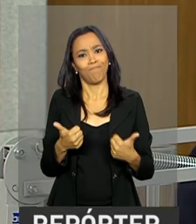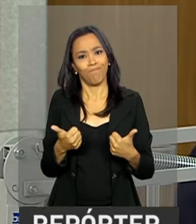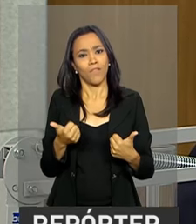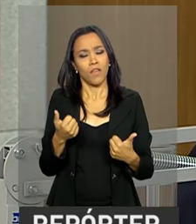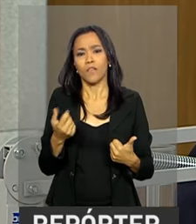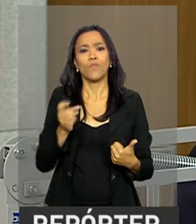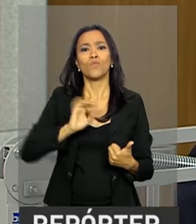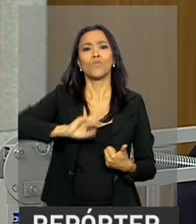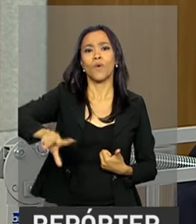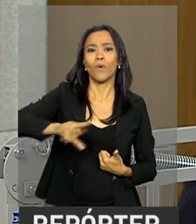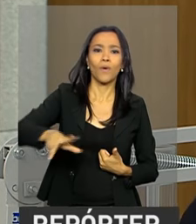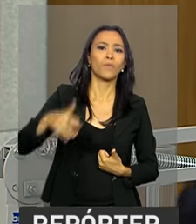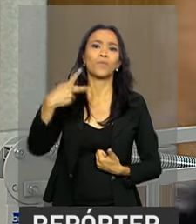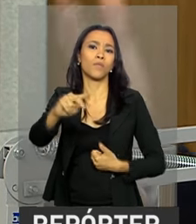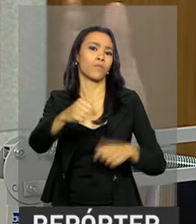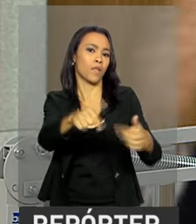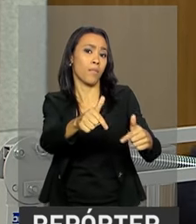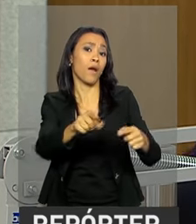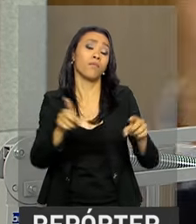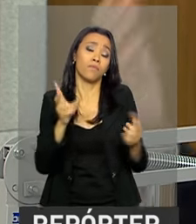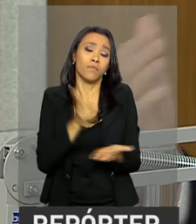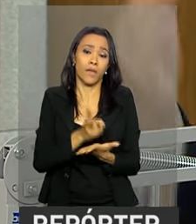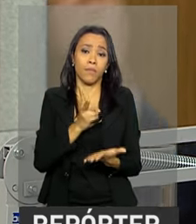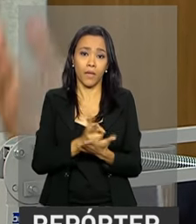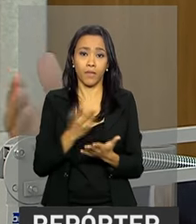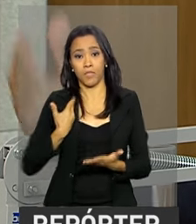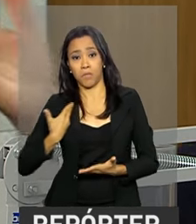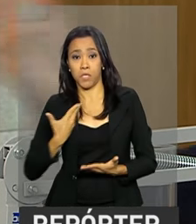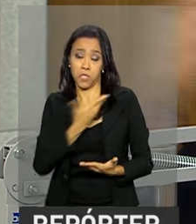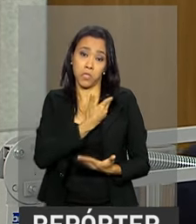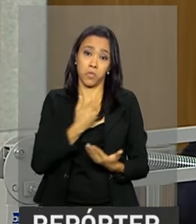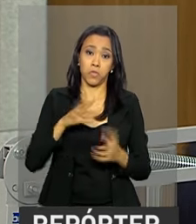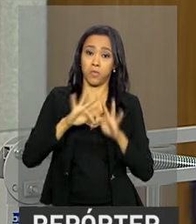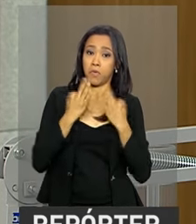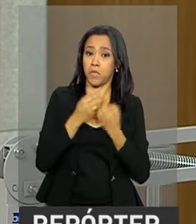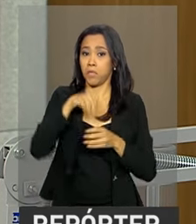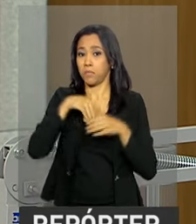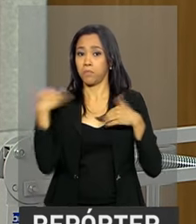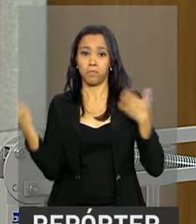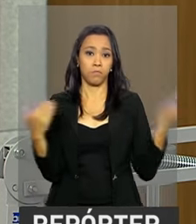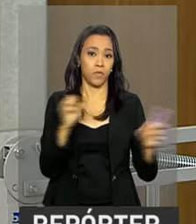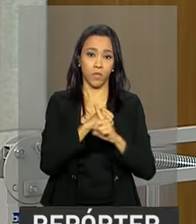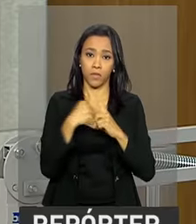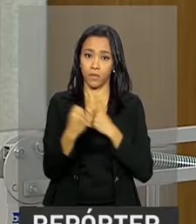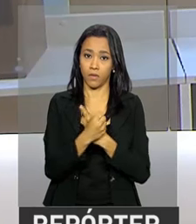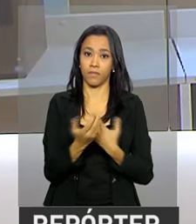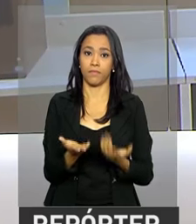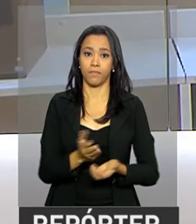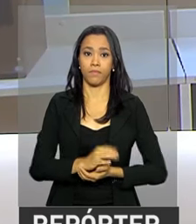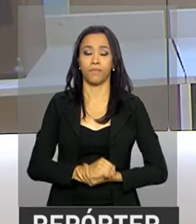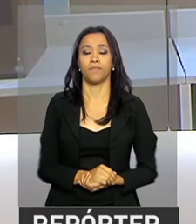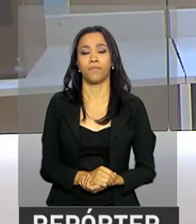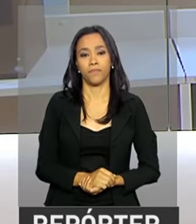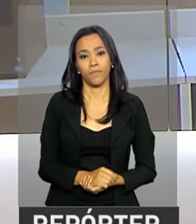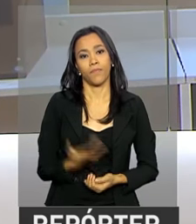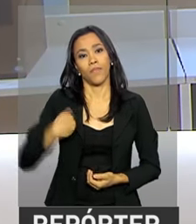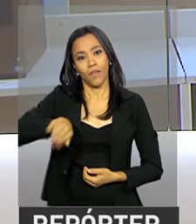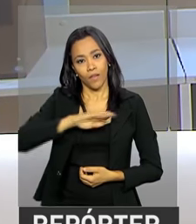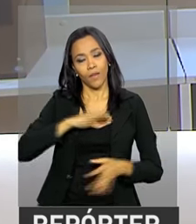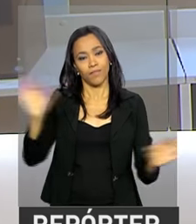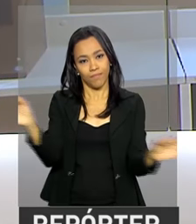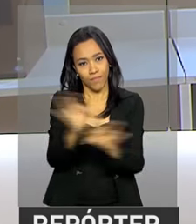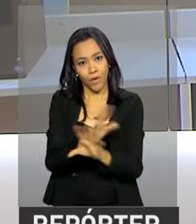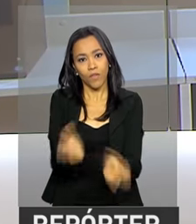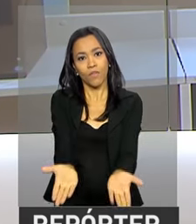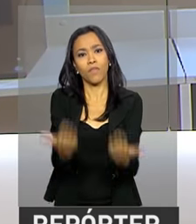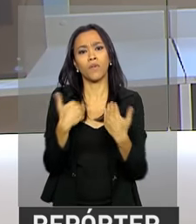não só no seu próprio emprego como dos amigos dos parentes e da sociedade como um todo nós ficamos por aqui